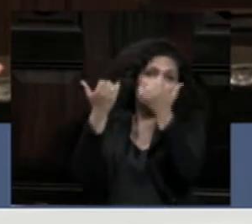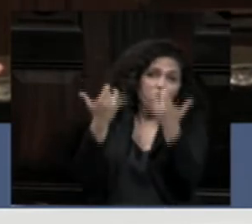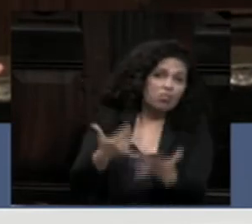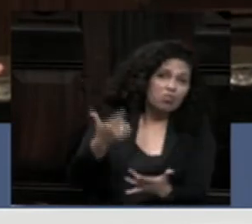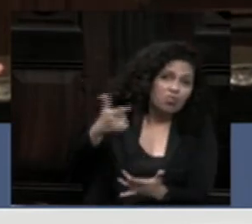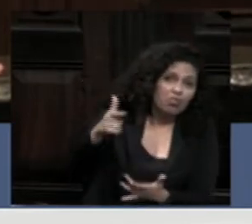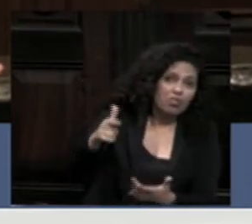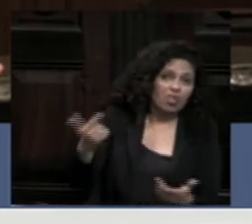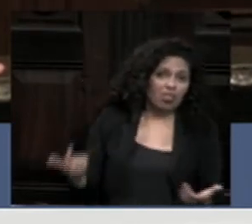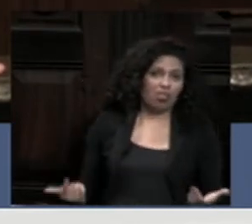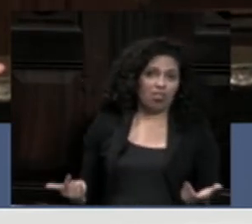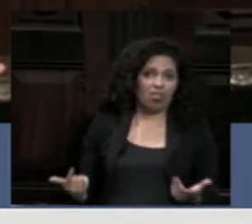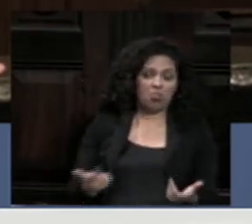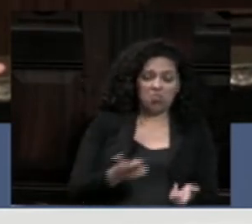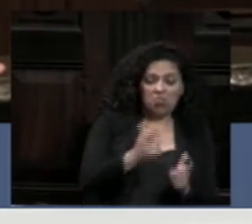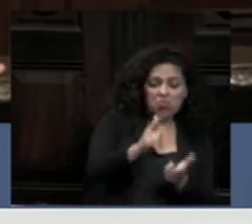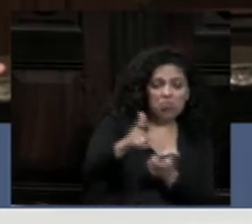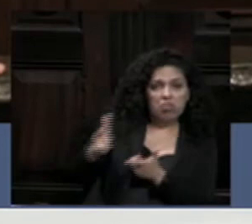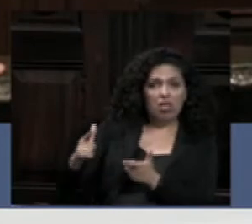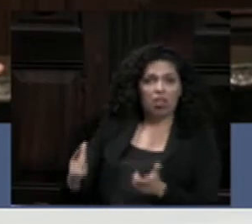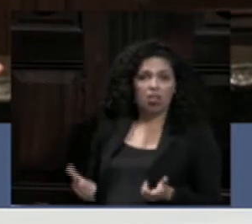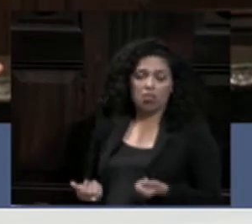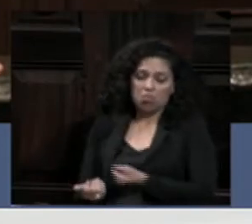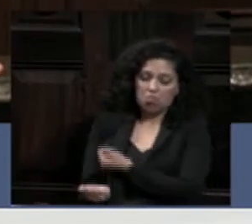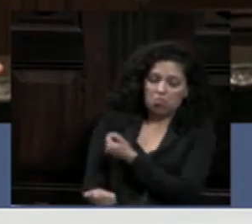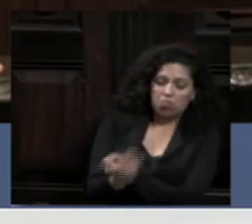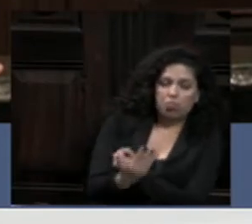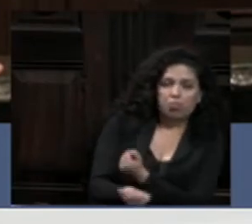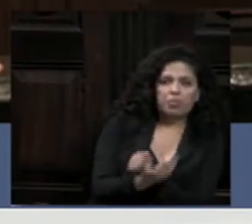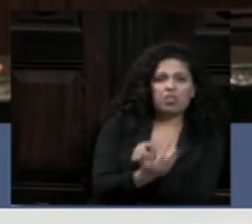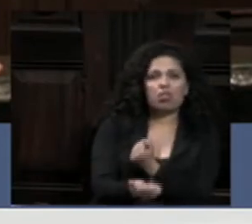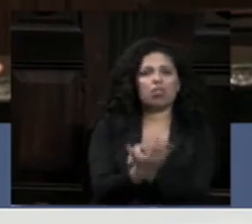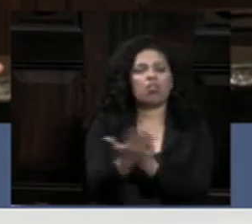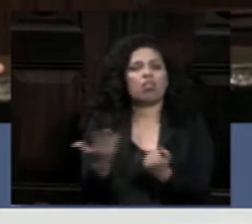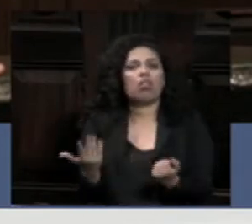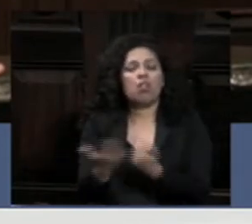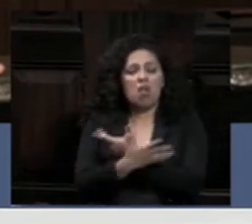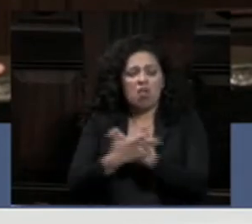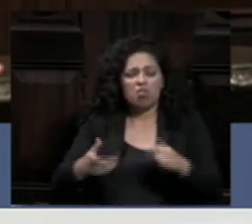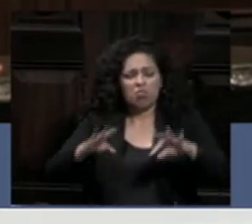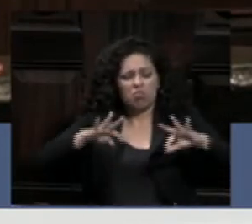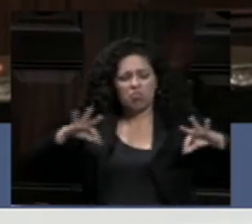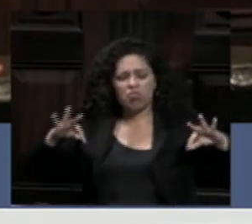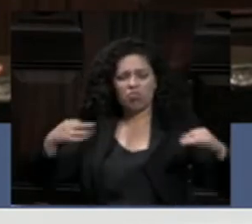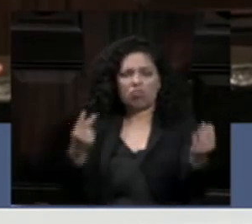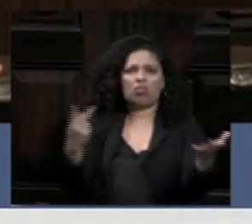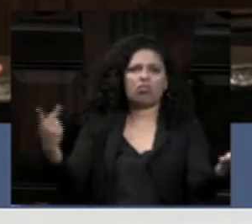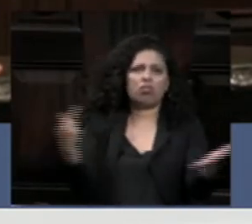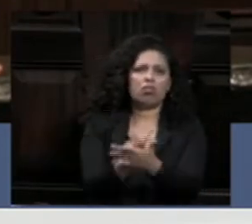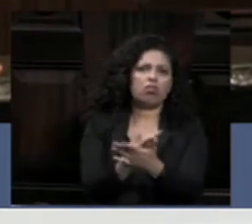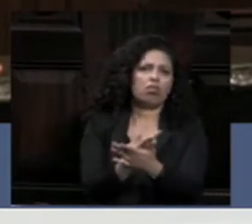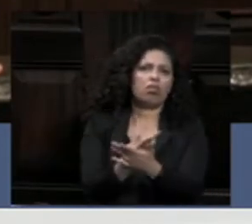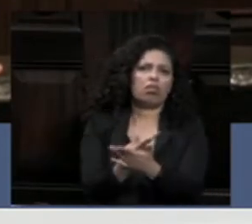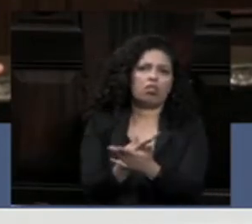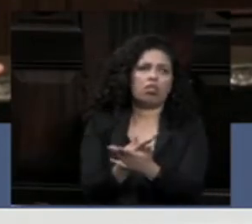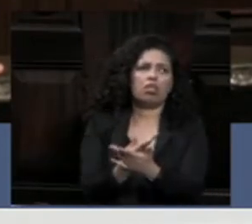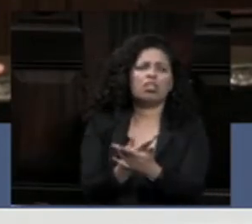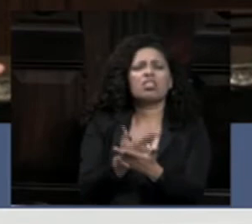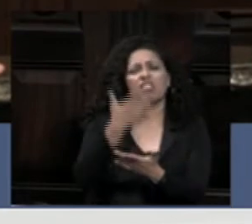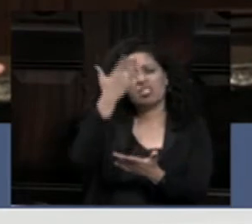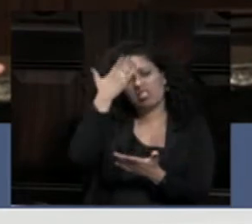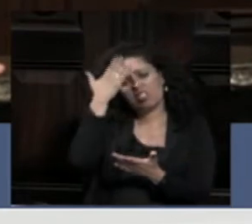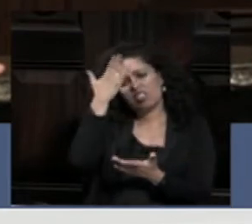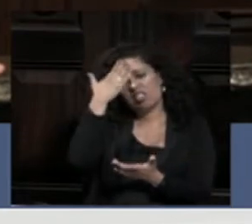são as safadezas no Porto de Santos, são todas as outras ações que pesam sobre a cabeça